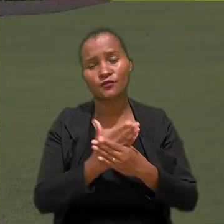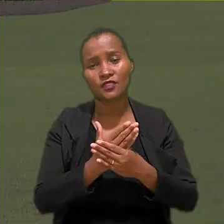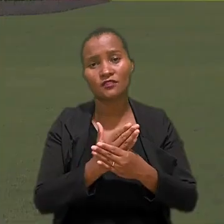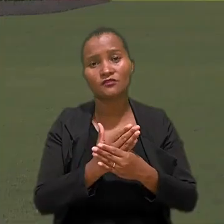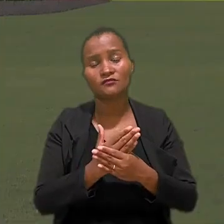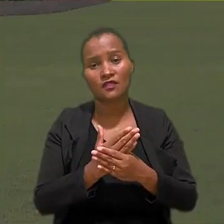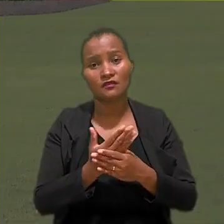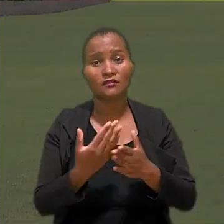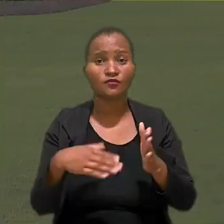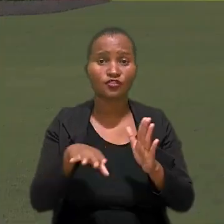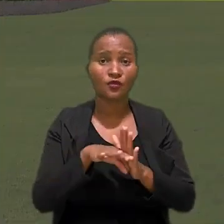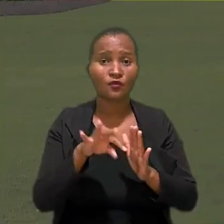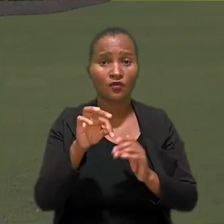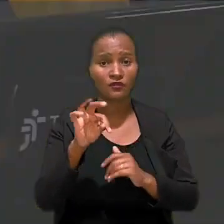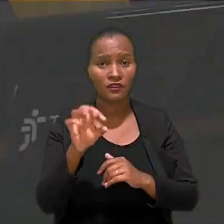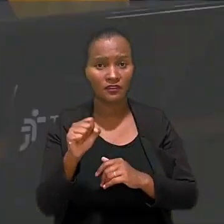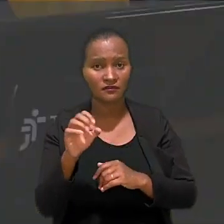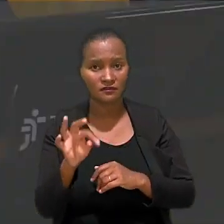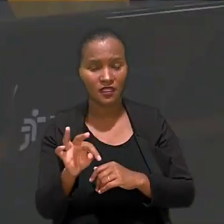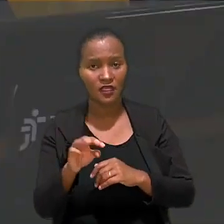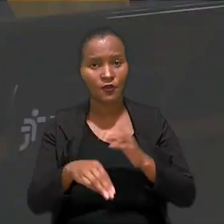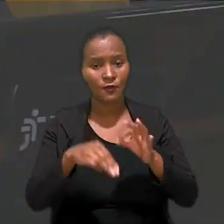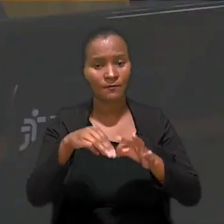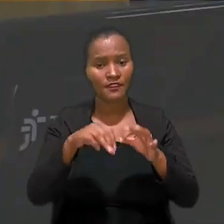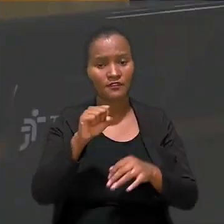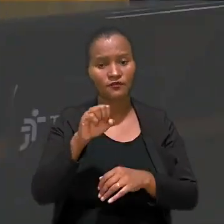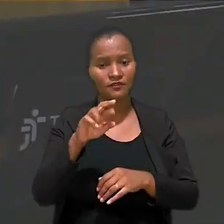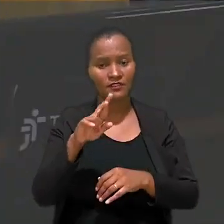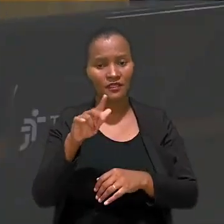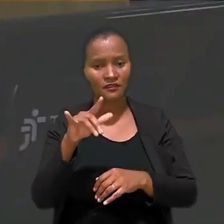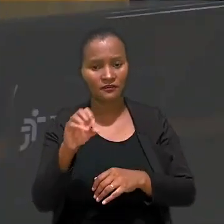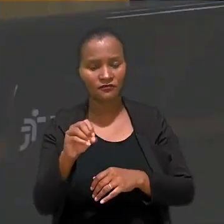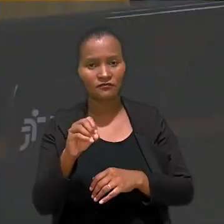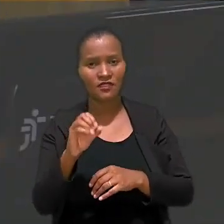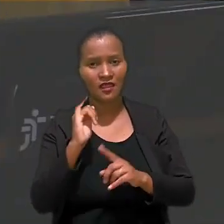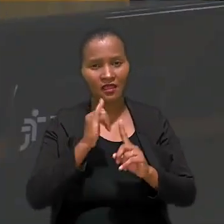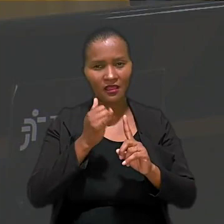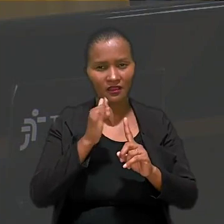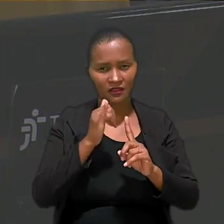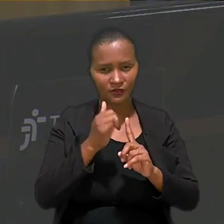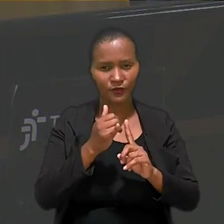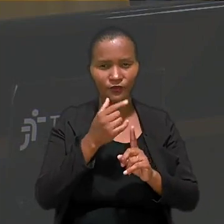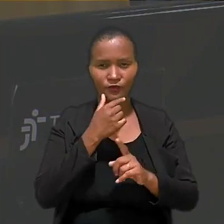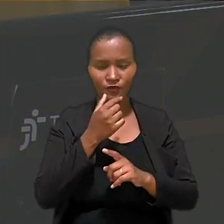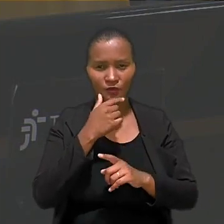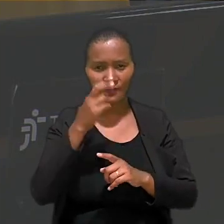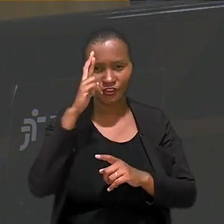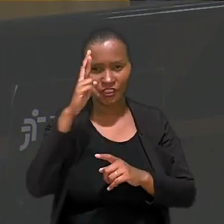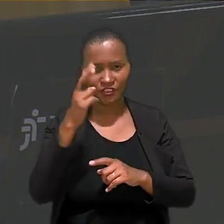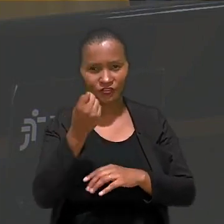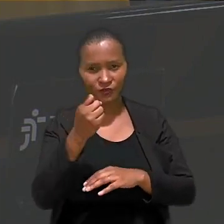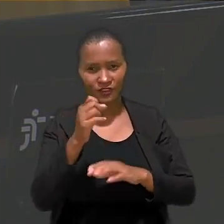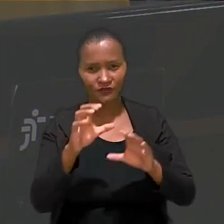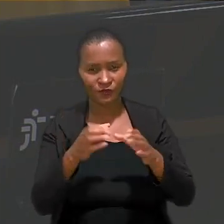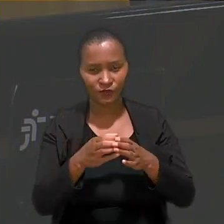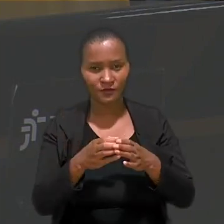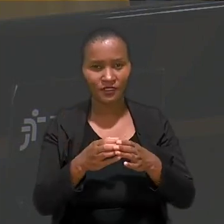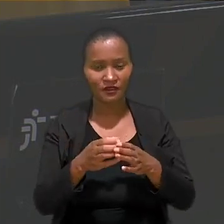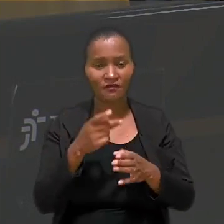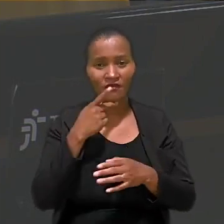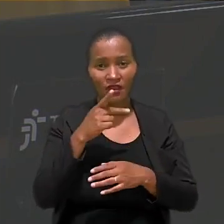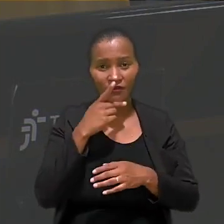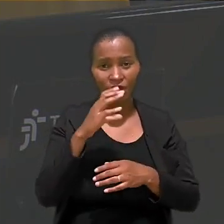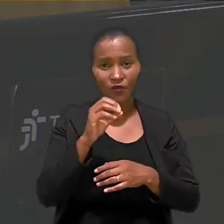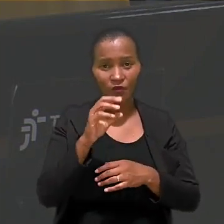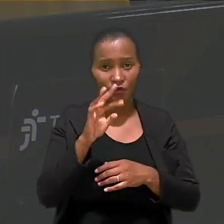O caso chegou então ao TST. O ministro Sérgio Pinto Martins, relator do agravo do gerente na 8ª turma, assinalou que